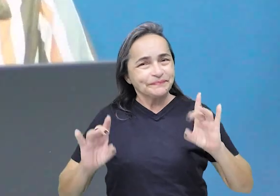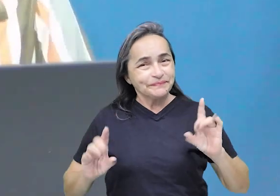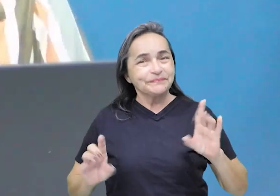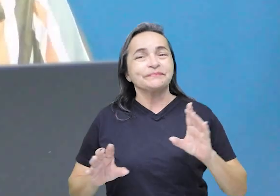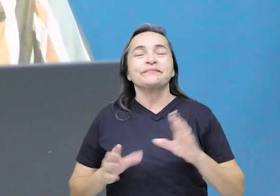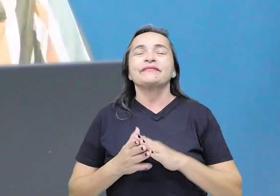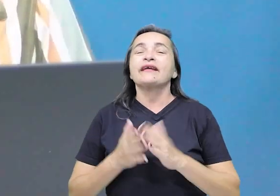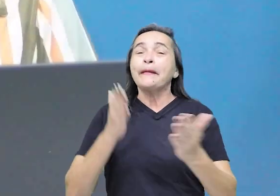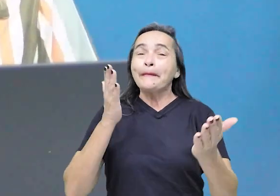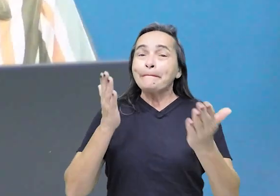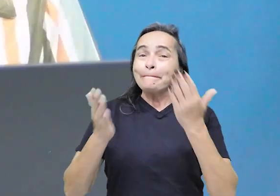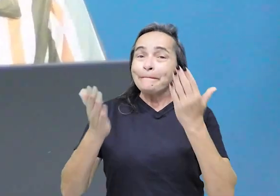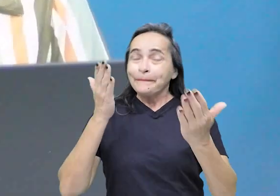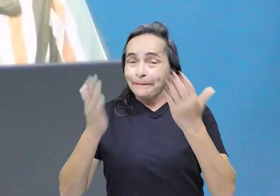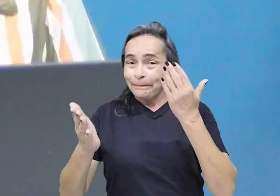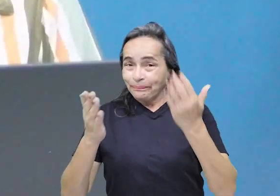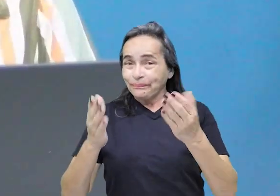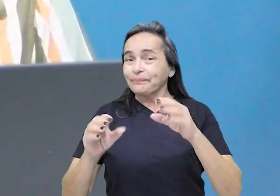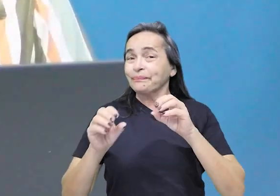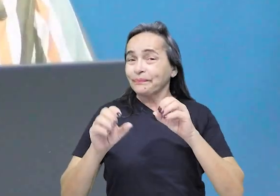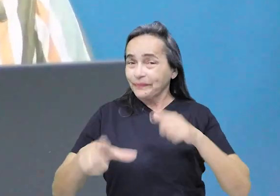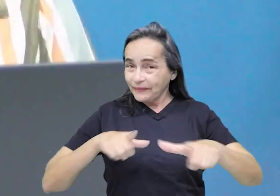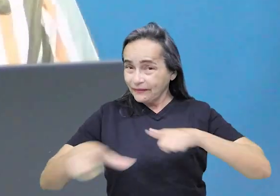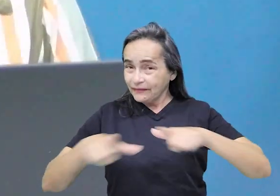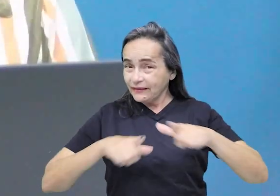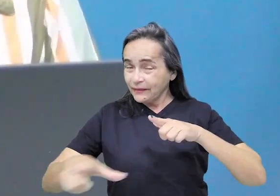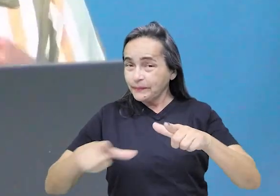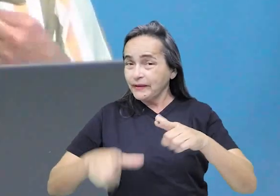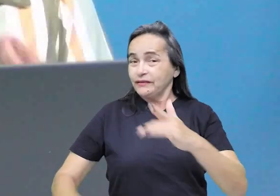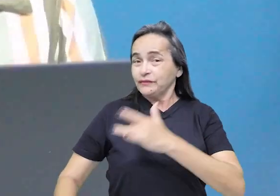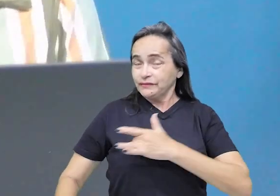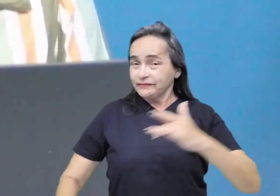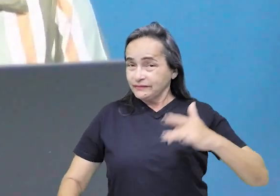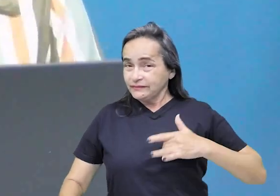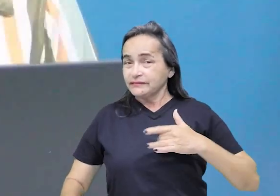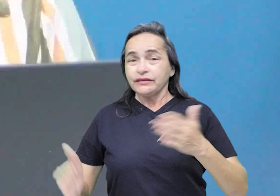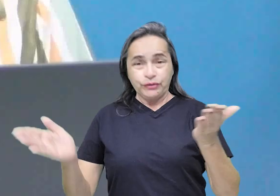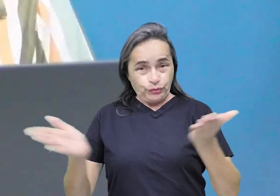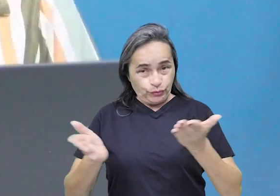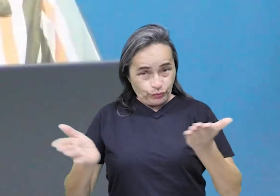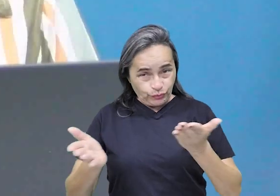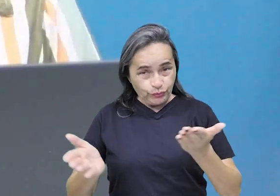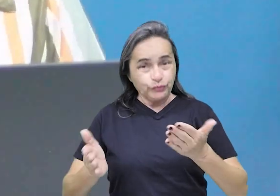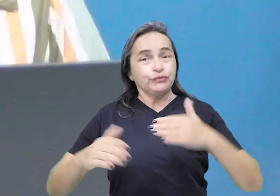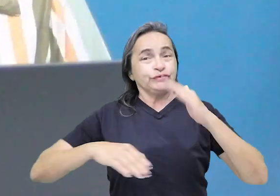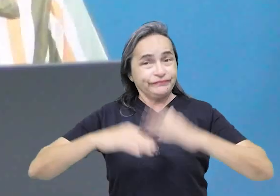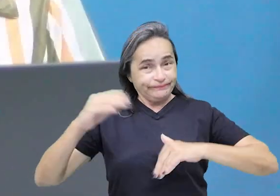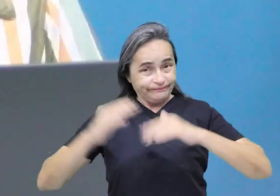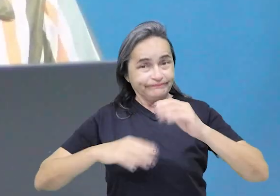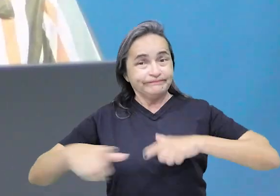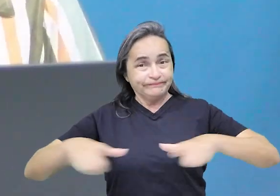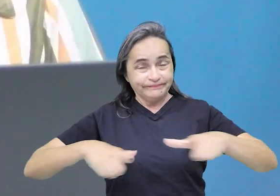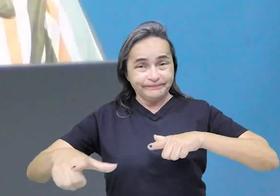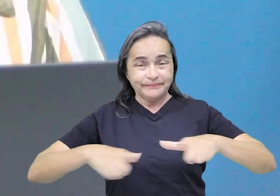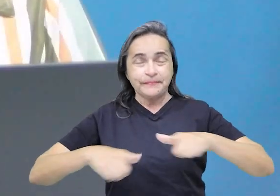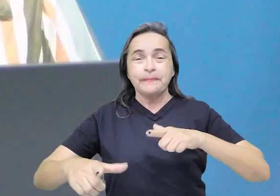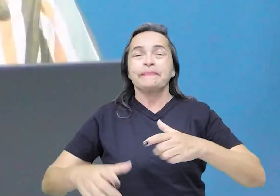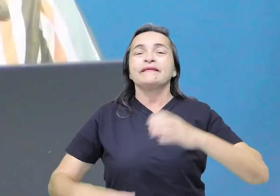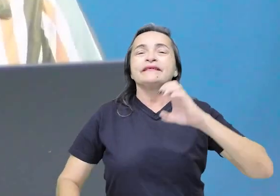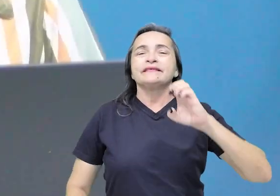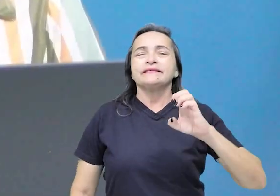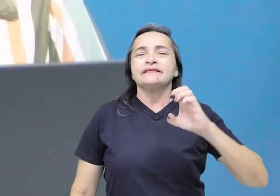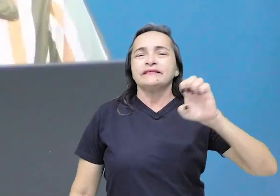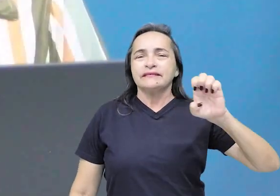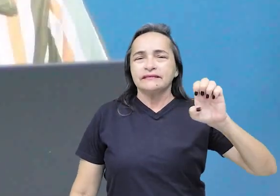psicologia aplicada às práticas de saúde e atualmente atua como fonoaudióloga do